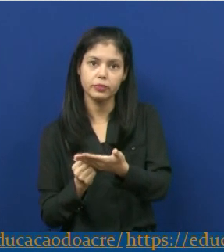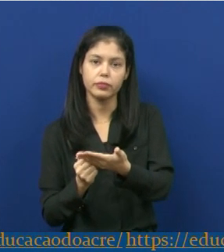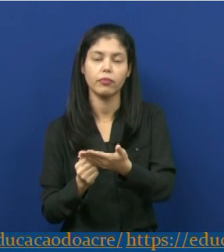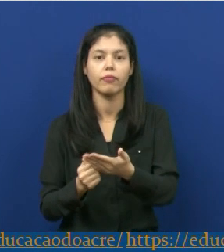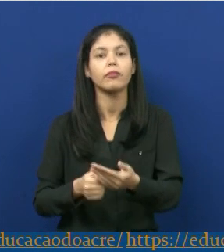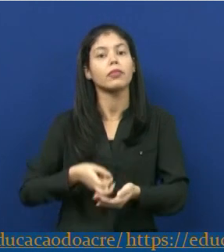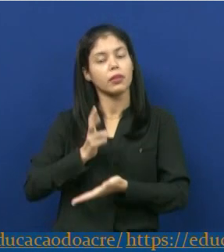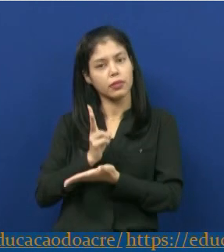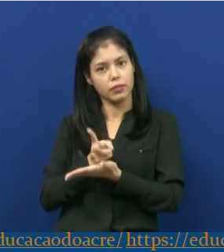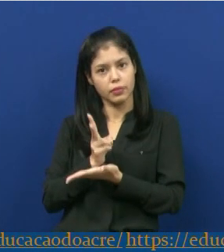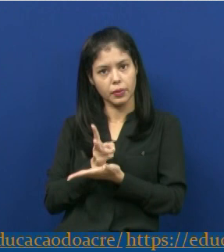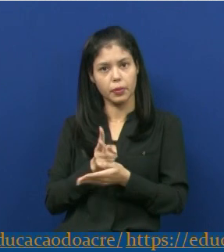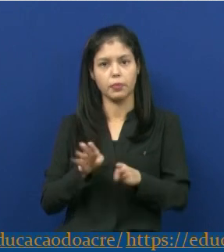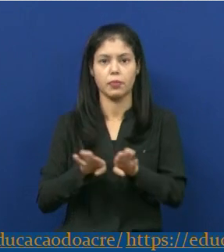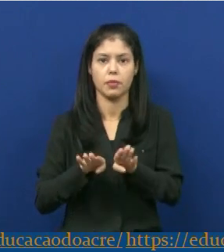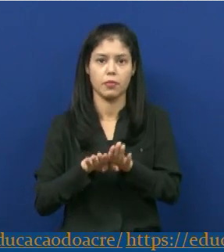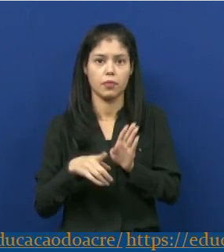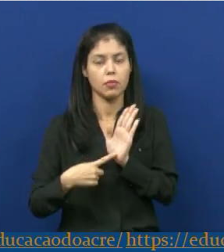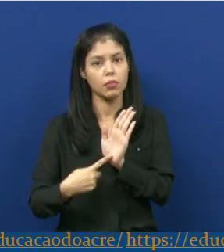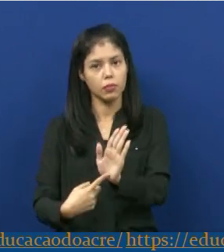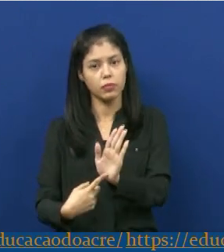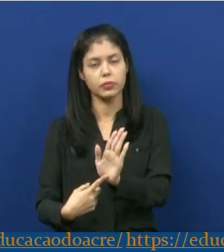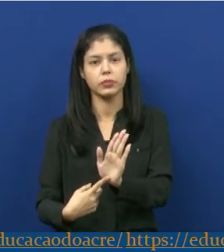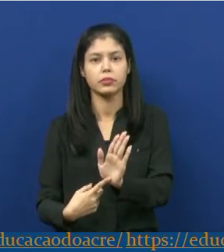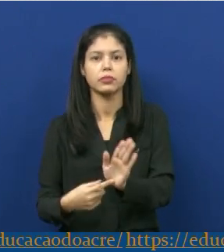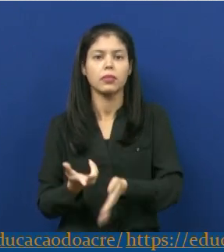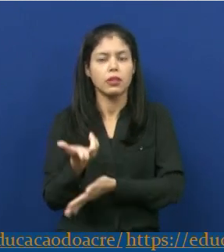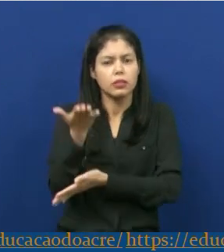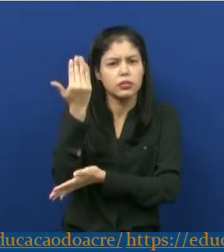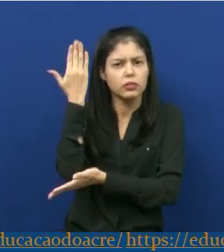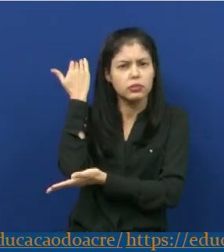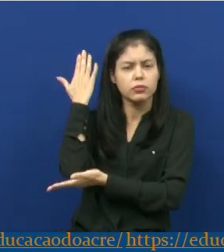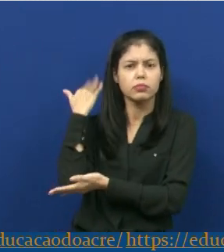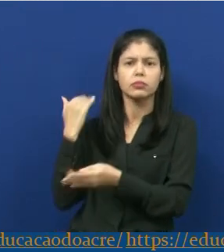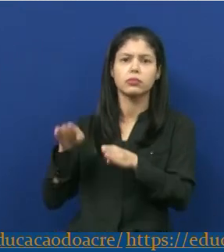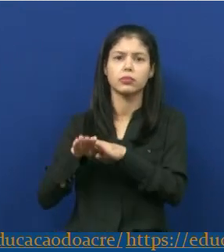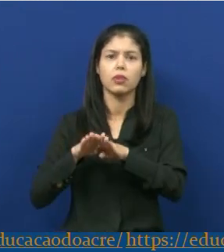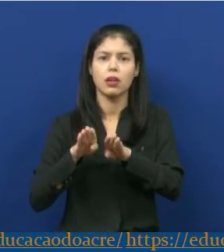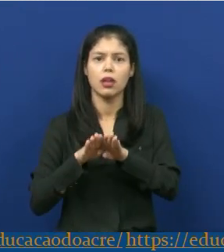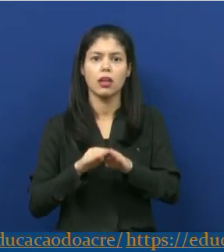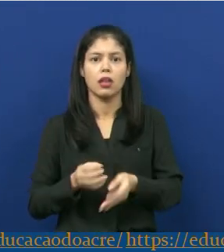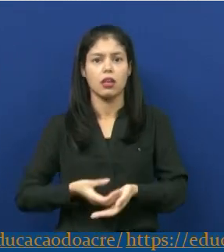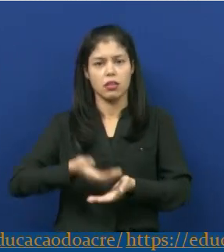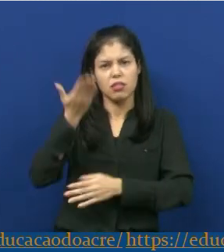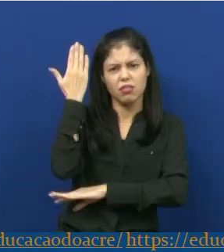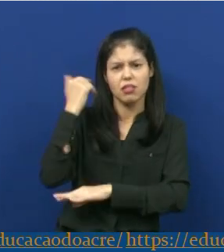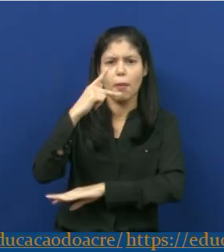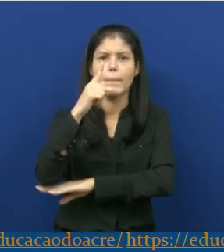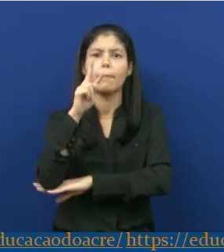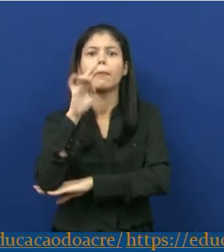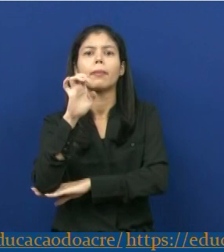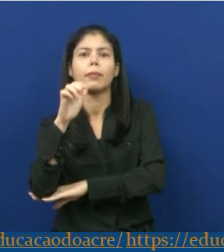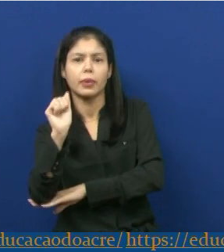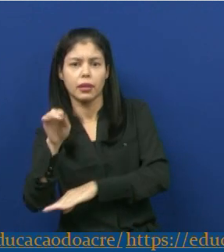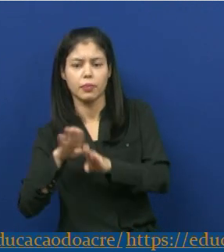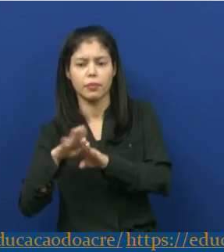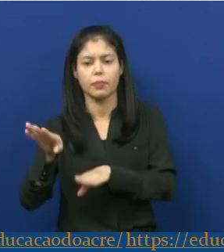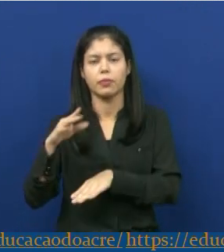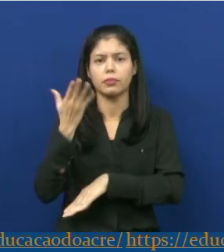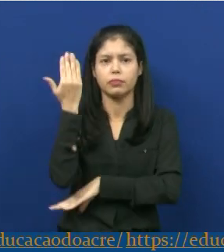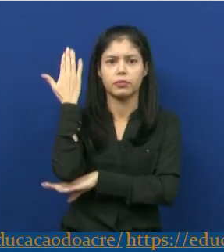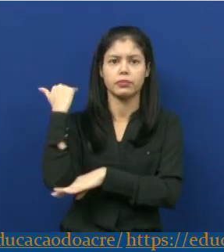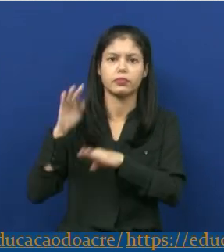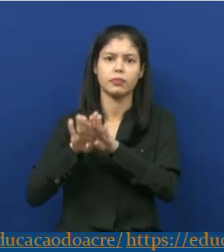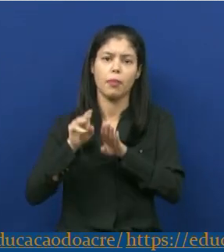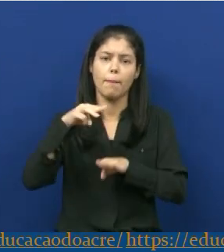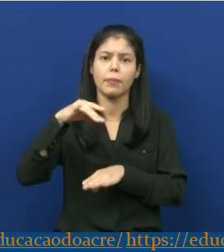está presente nos seres humanos desde os tempos mais remotos, desde os tempos mais primitivos. Mas, afinal